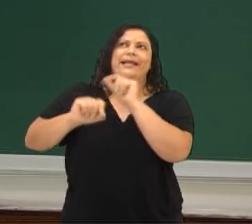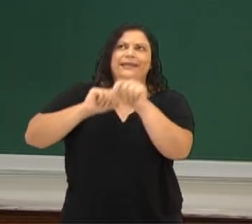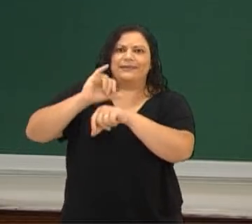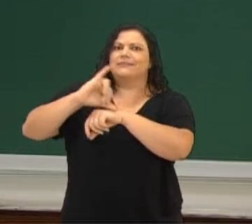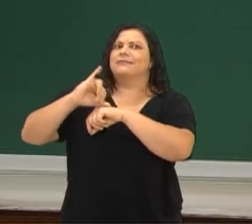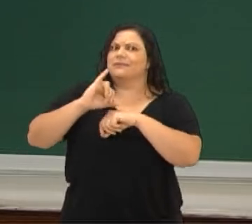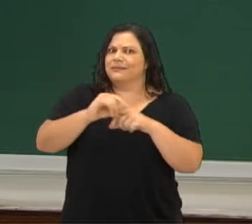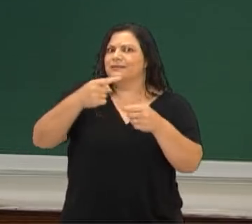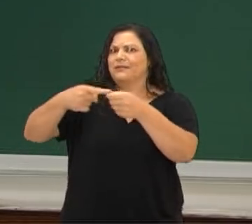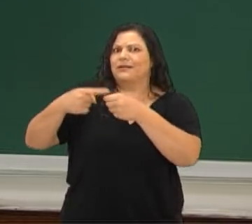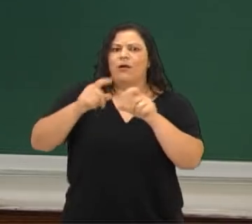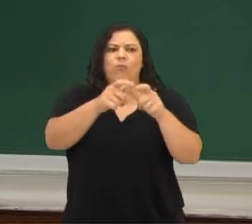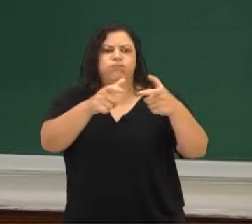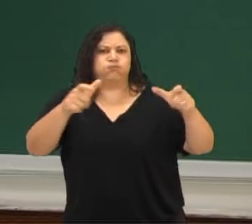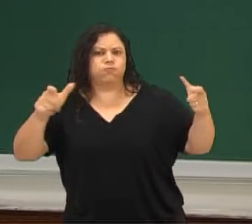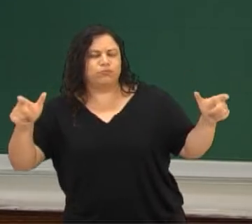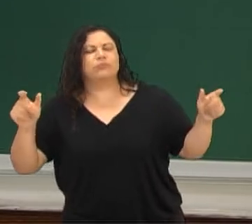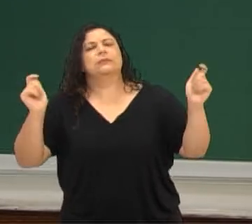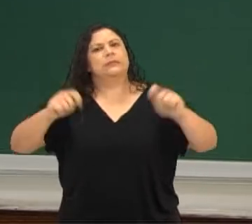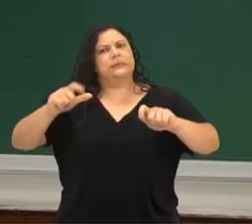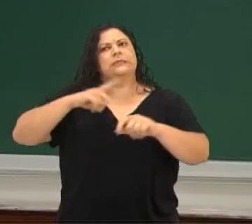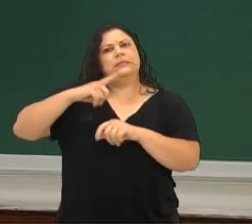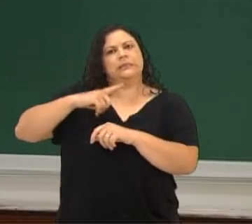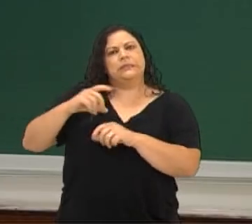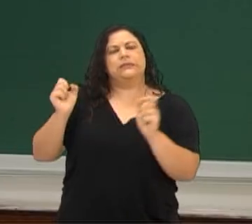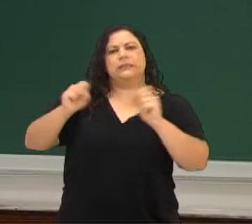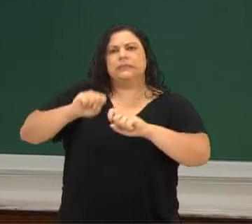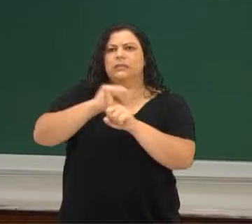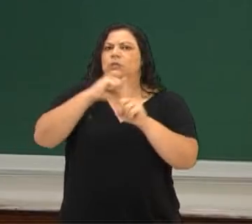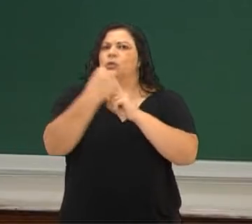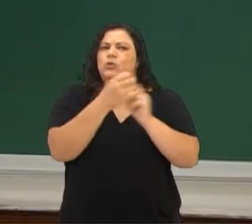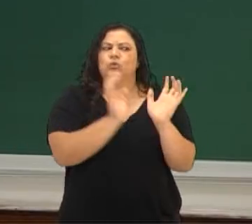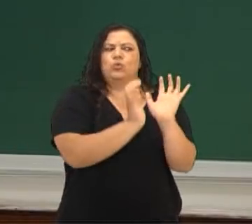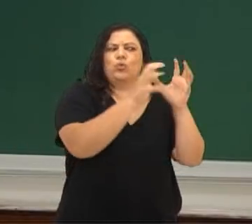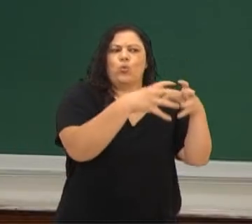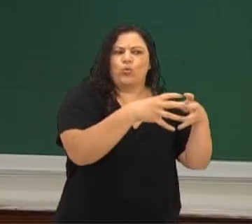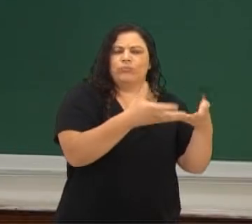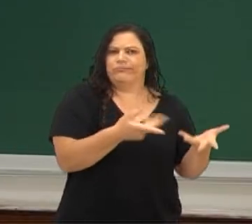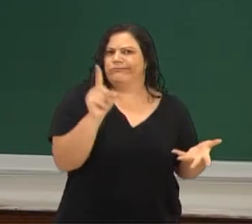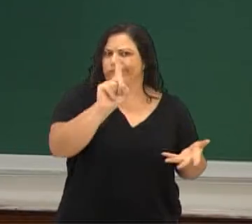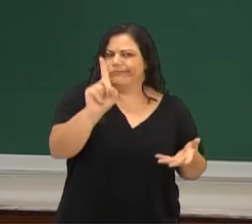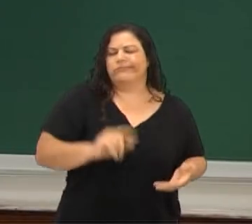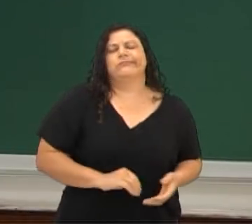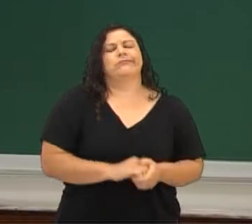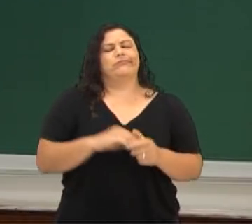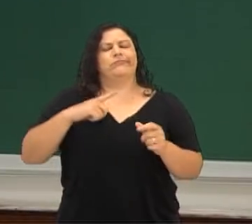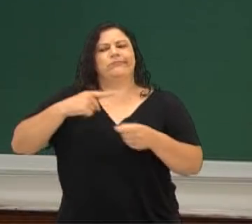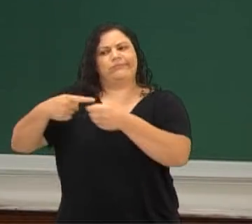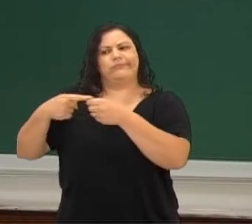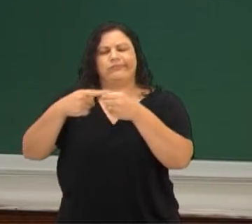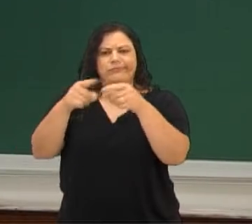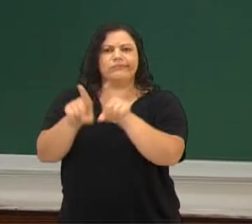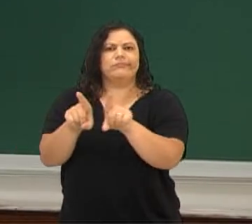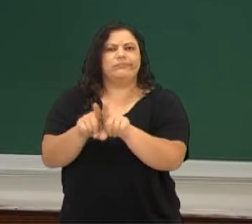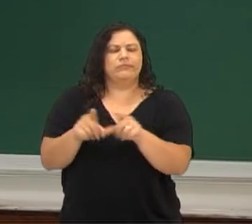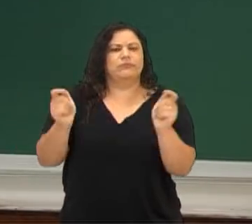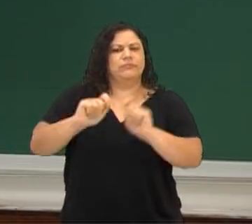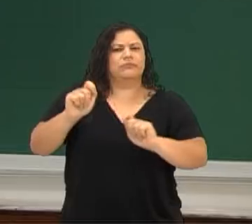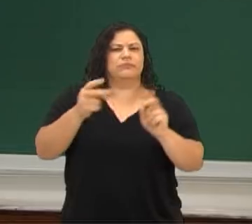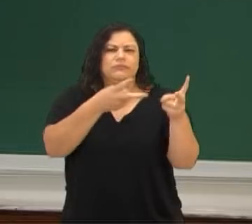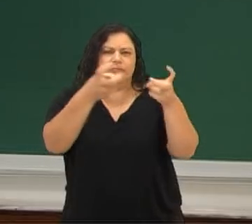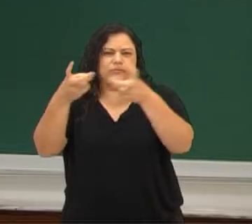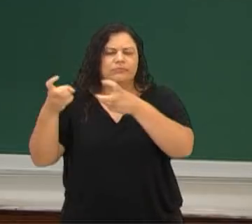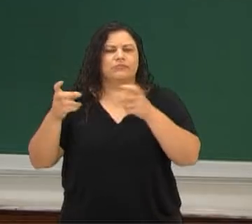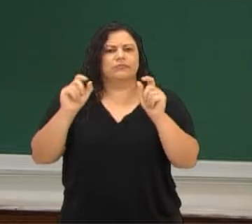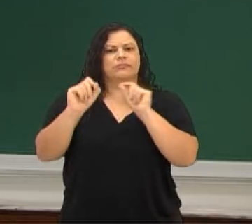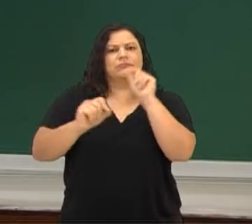não vivem só na sociedade tribal, não. Analisar a economia existente nos países que compõem o